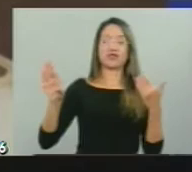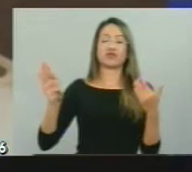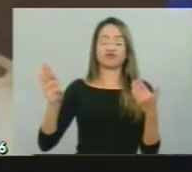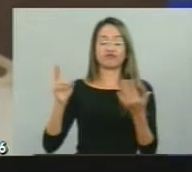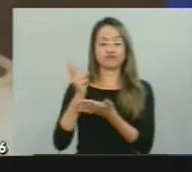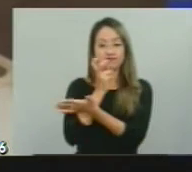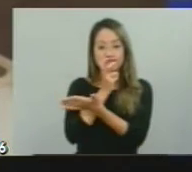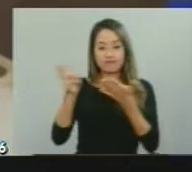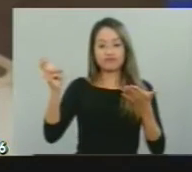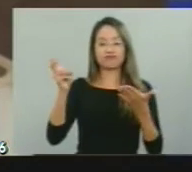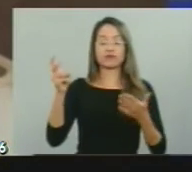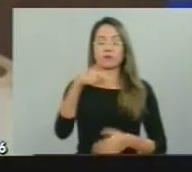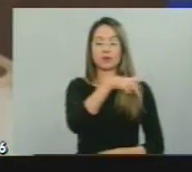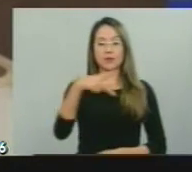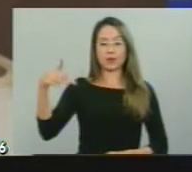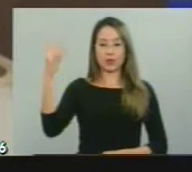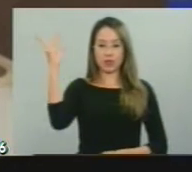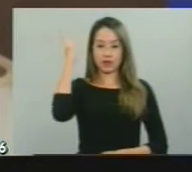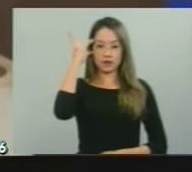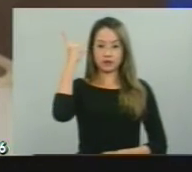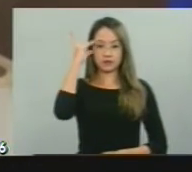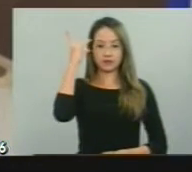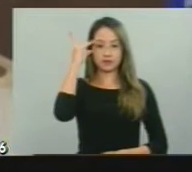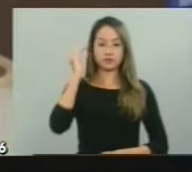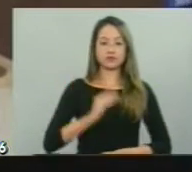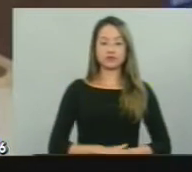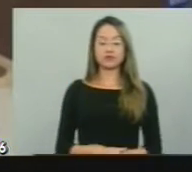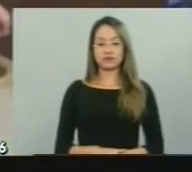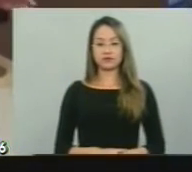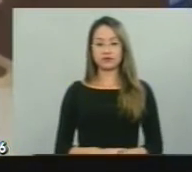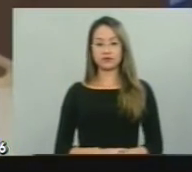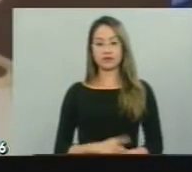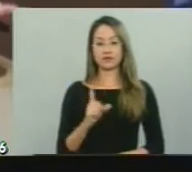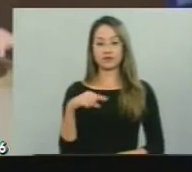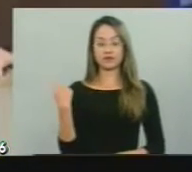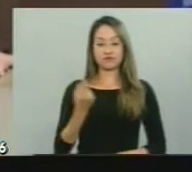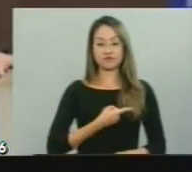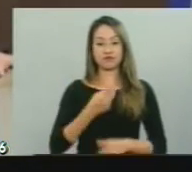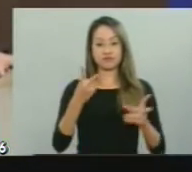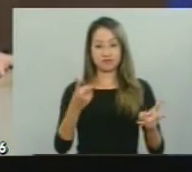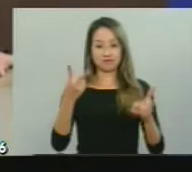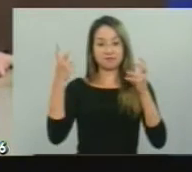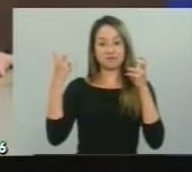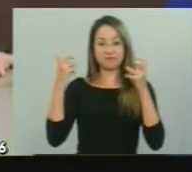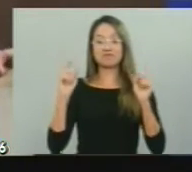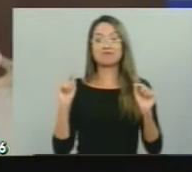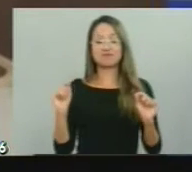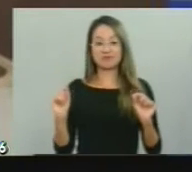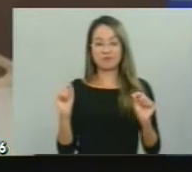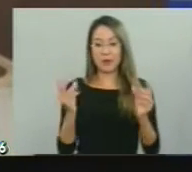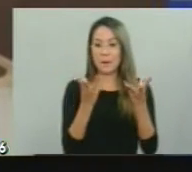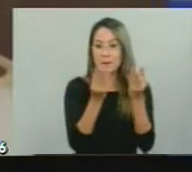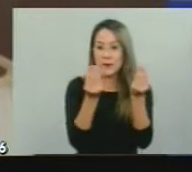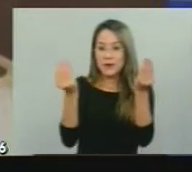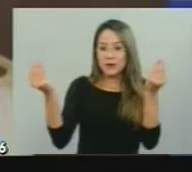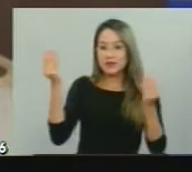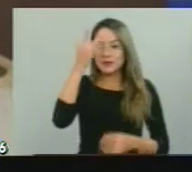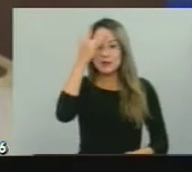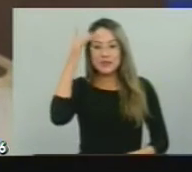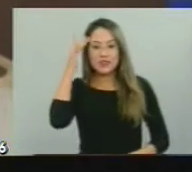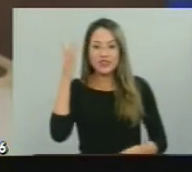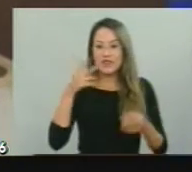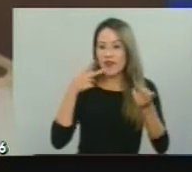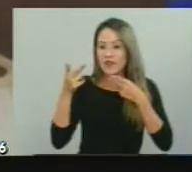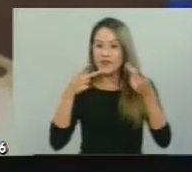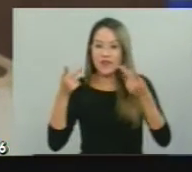impeachment da presidente da República, é um evento histórico que